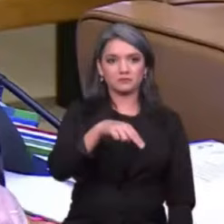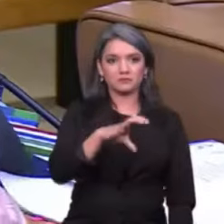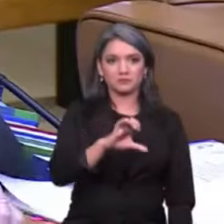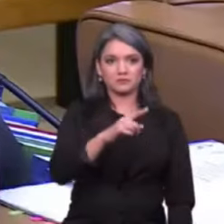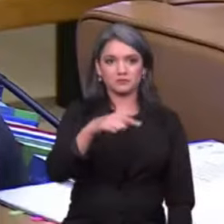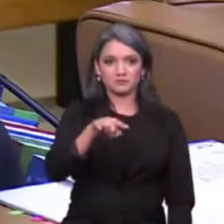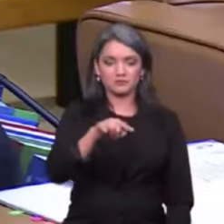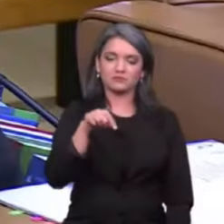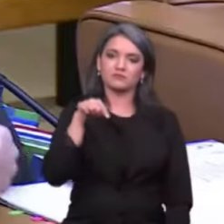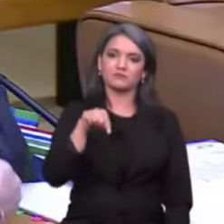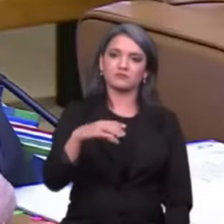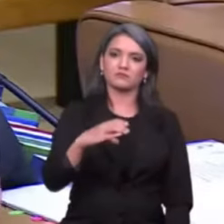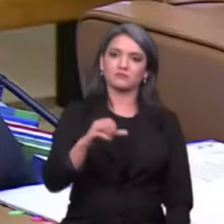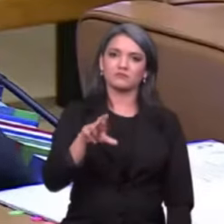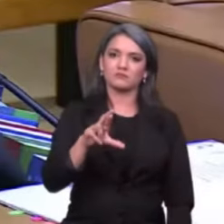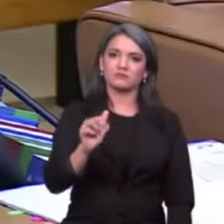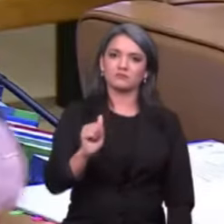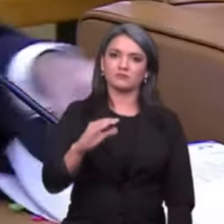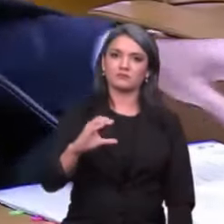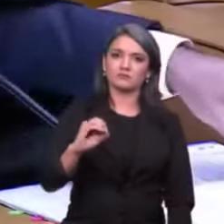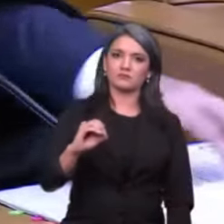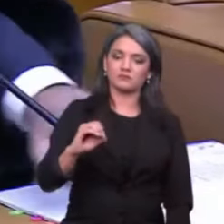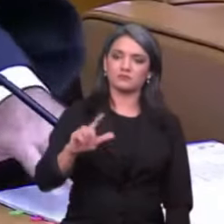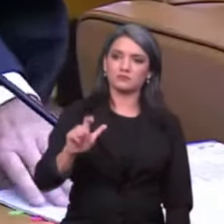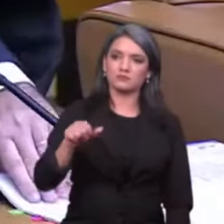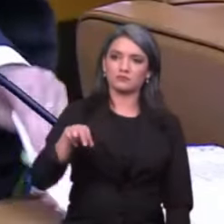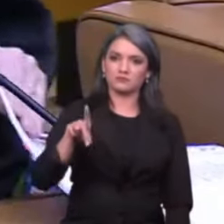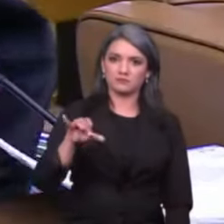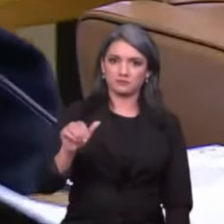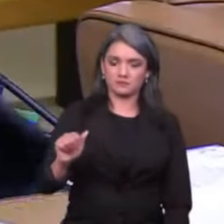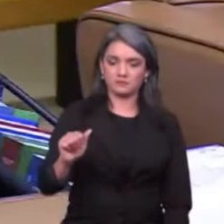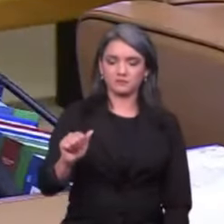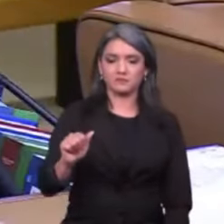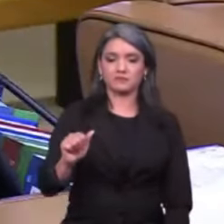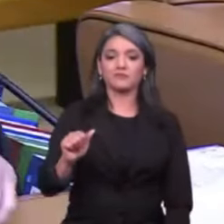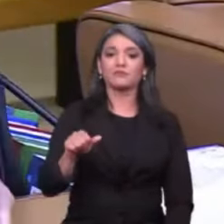Eles apresentaram um estudo